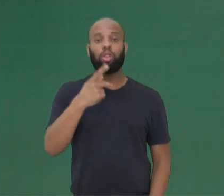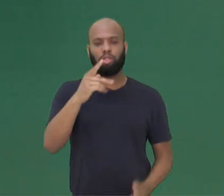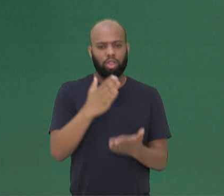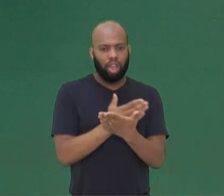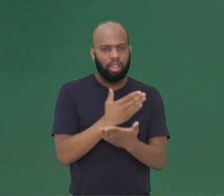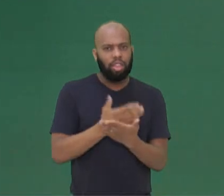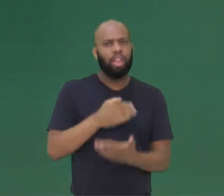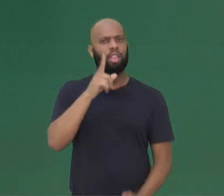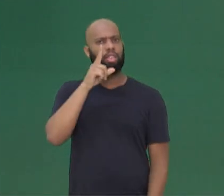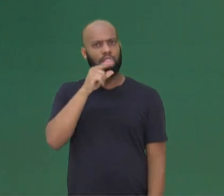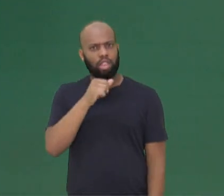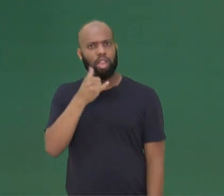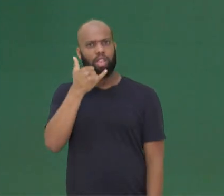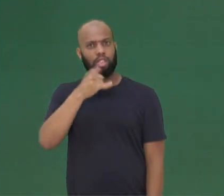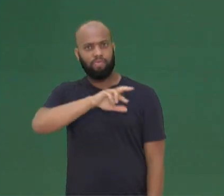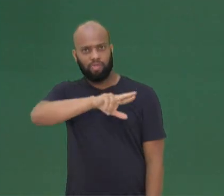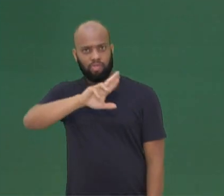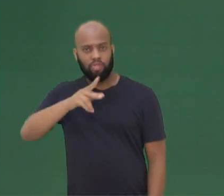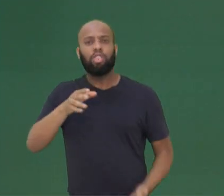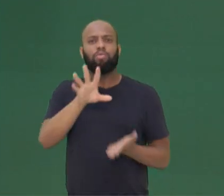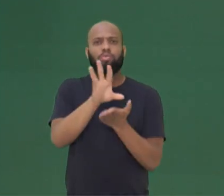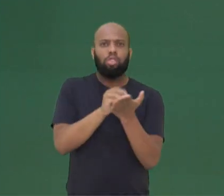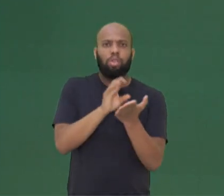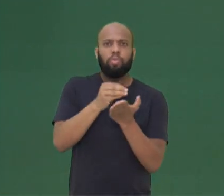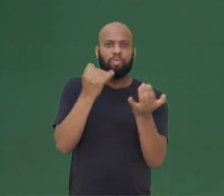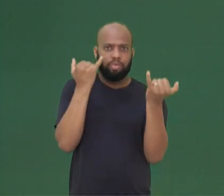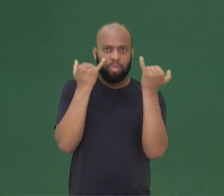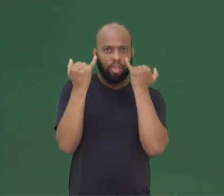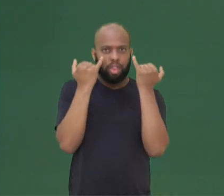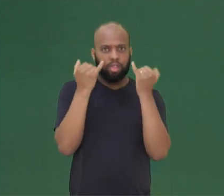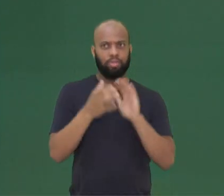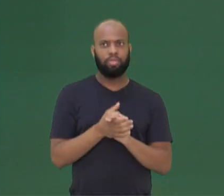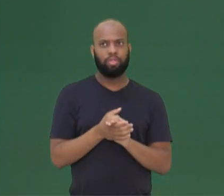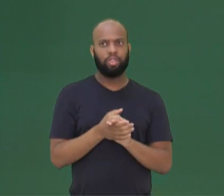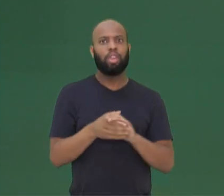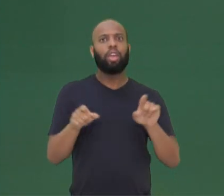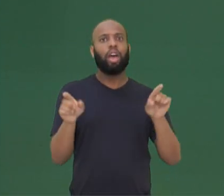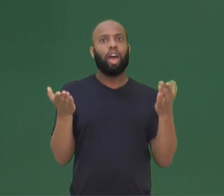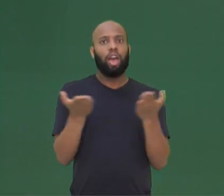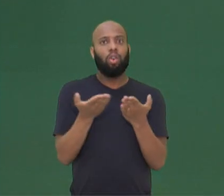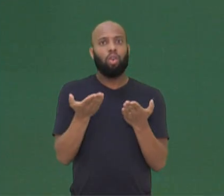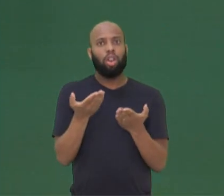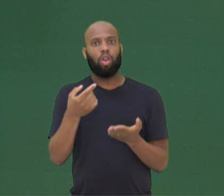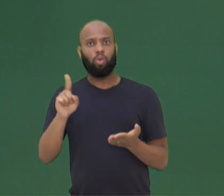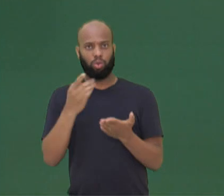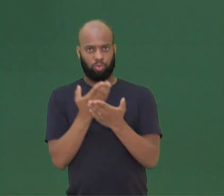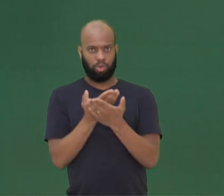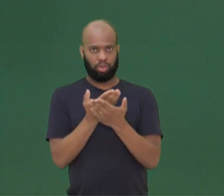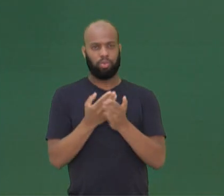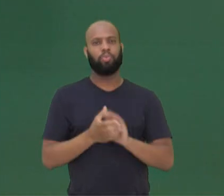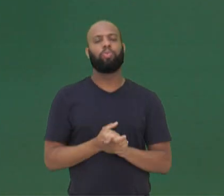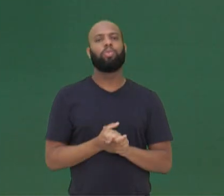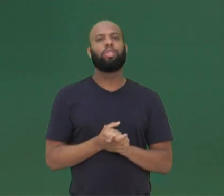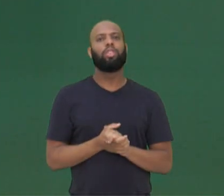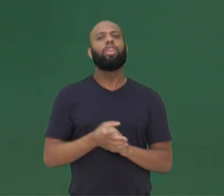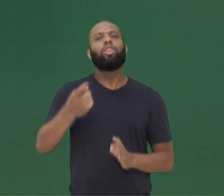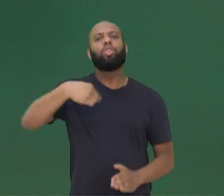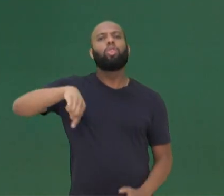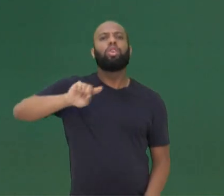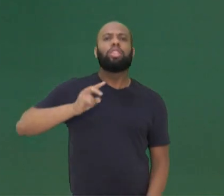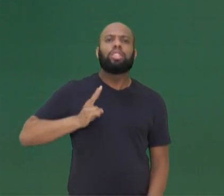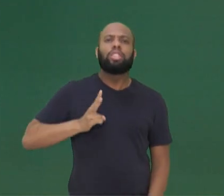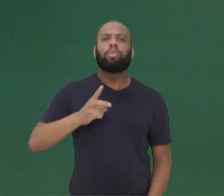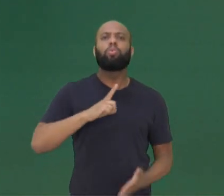vamos corrigir exercícios, nós vamos copiar informações e vamos para a nossa aula de hoje? Bom, a gente sempre